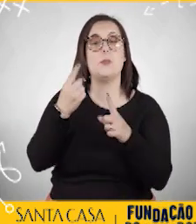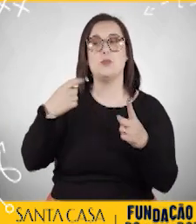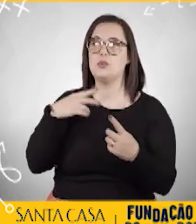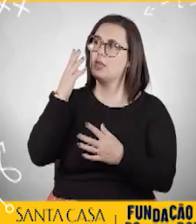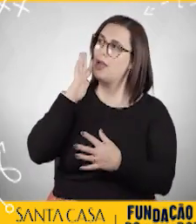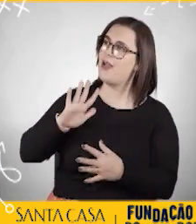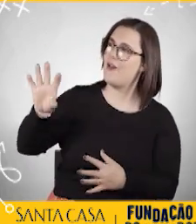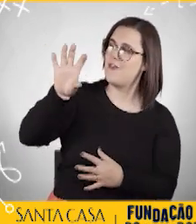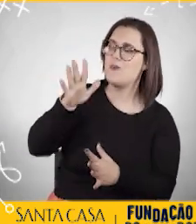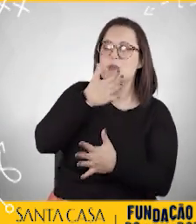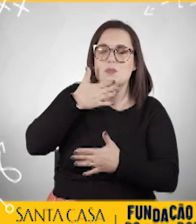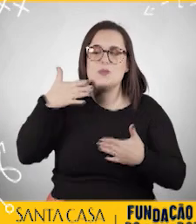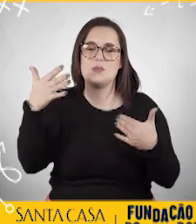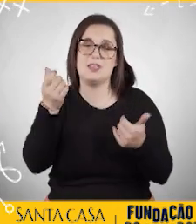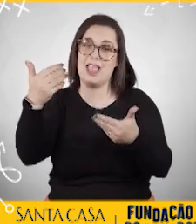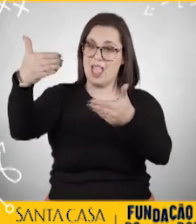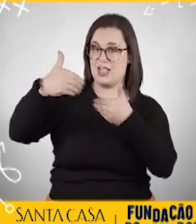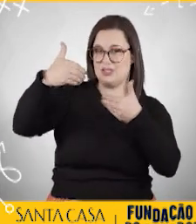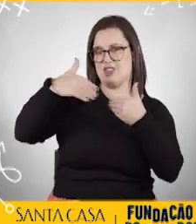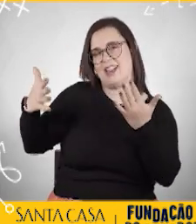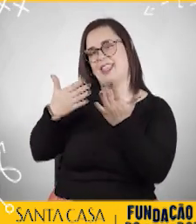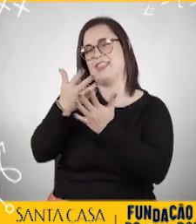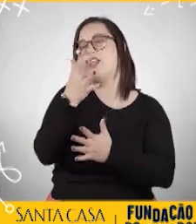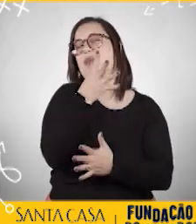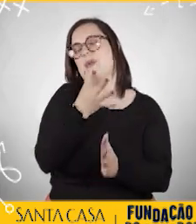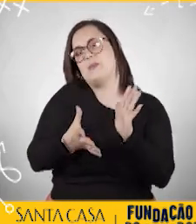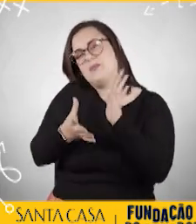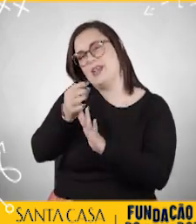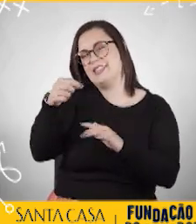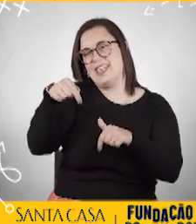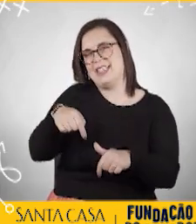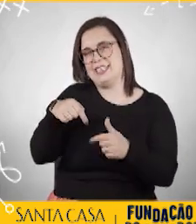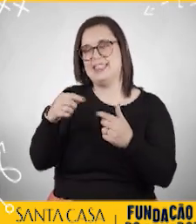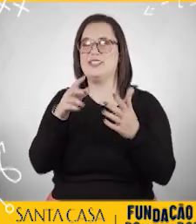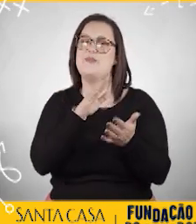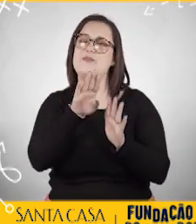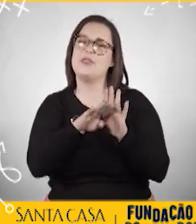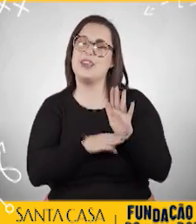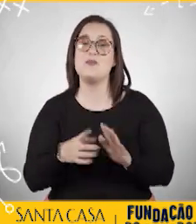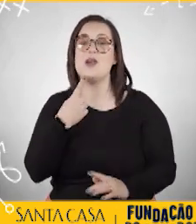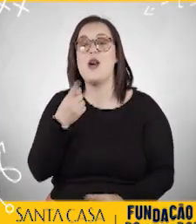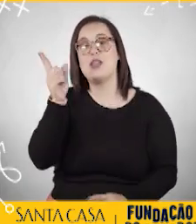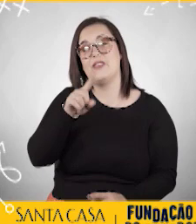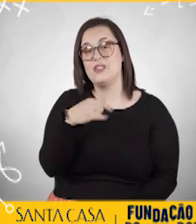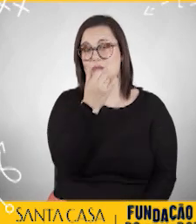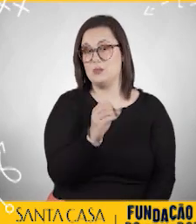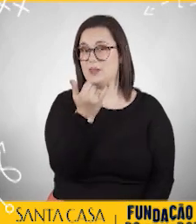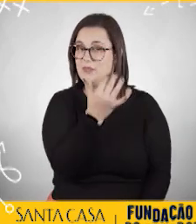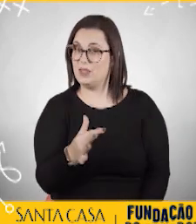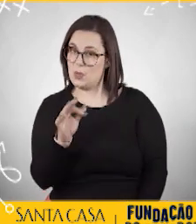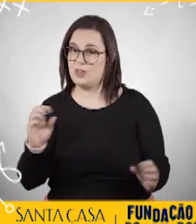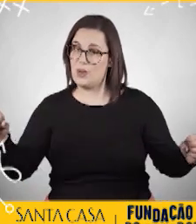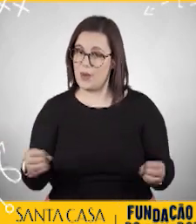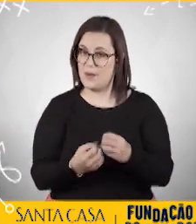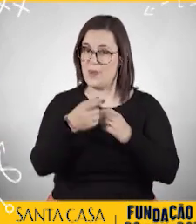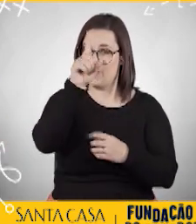pelos cenários encantadores e que, de certa forma, ajudaram a dar mais colorido a este episódio. Voltamos em 2024 e para entrar